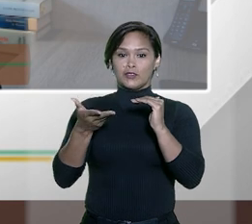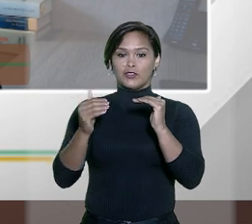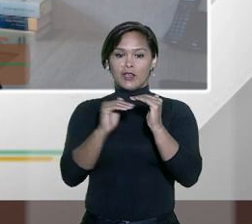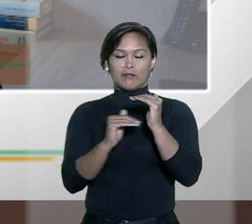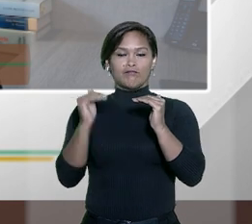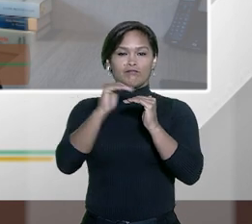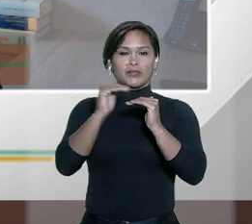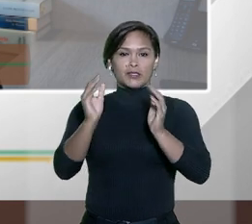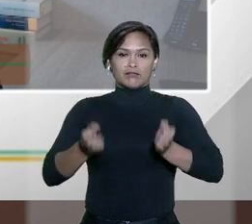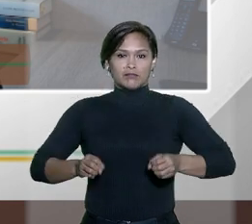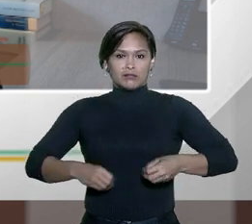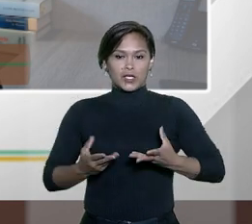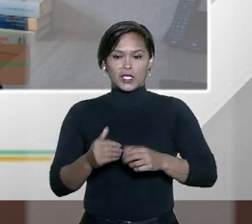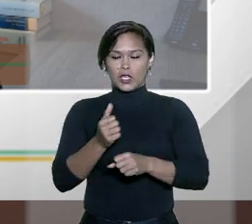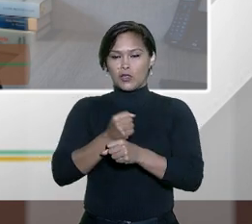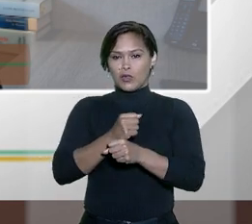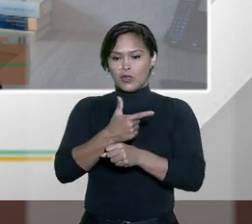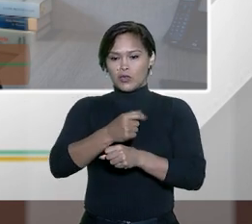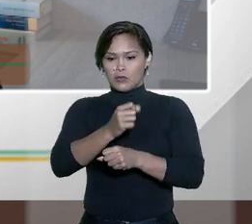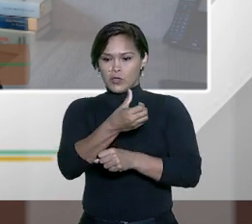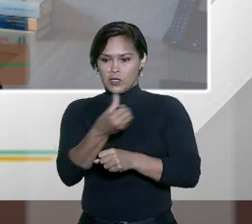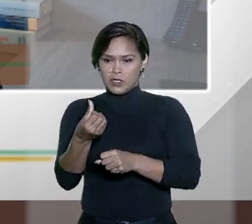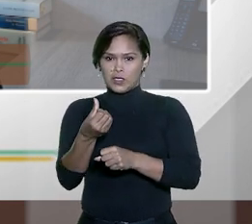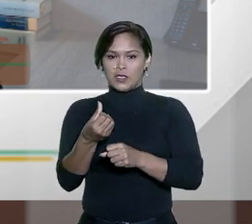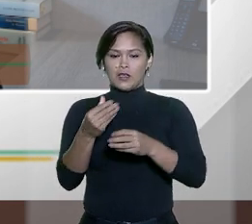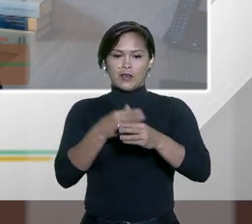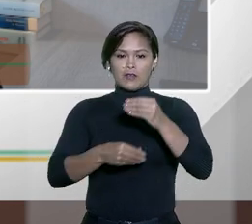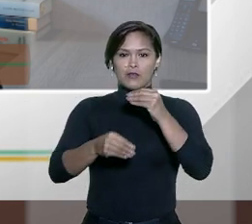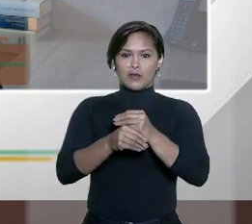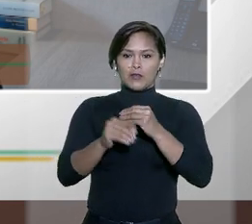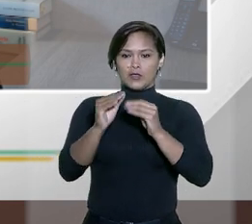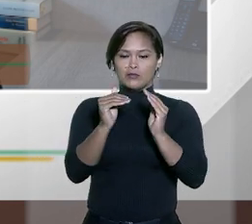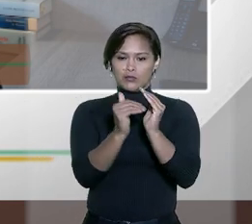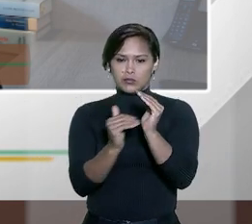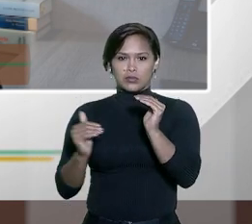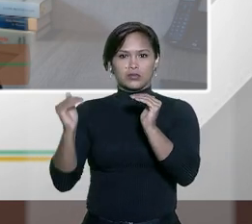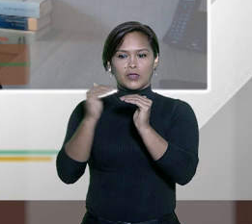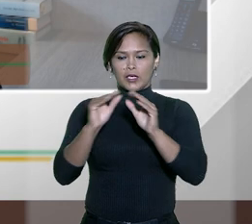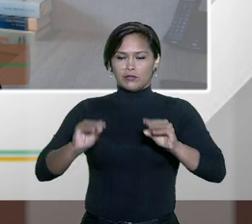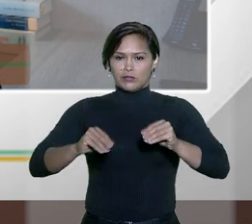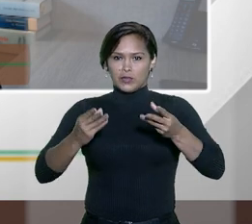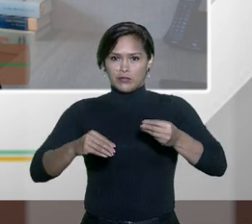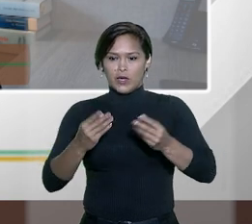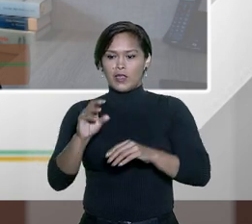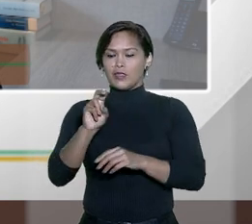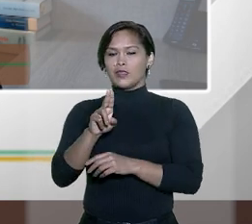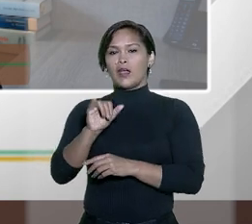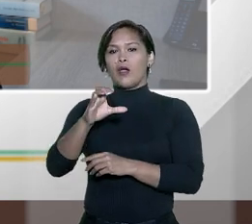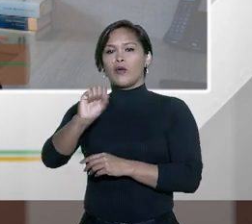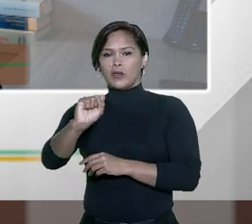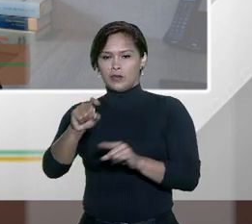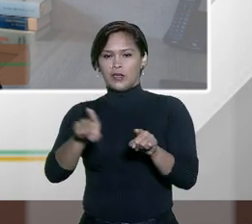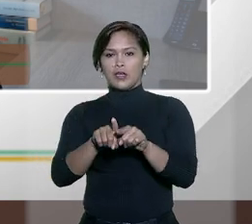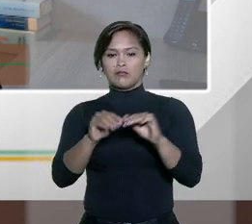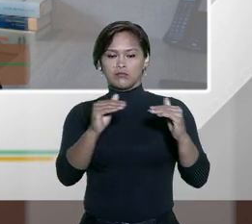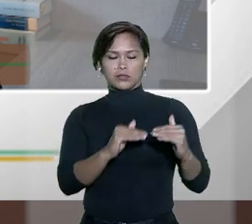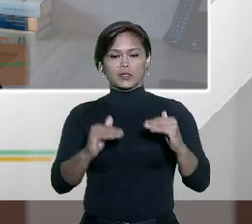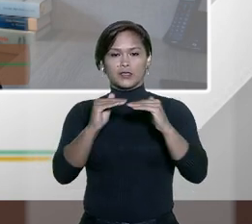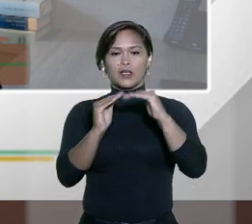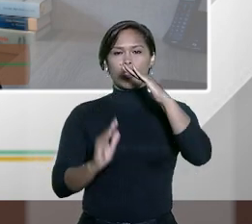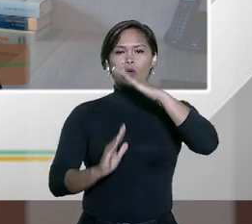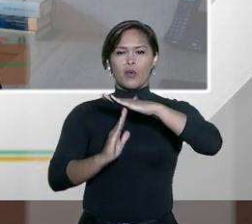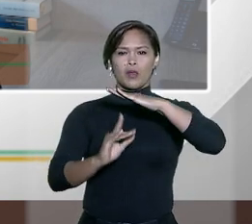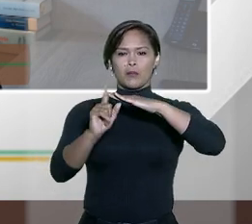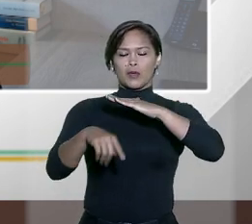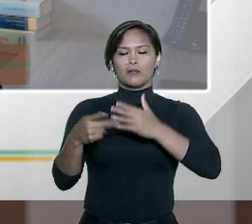gastos, né? Então, em 2016, foi criada lá a emenda constitucional dos tetos de gastos da União Federal, que estabelece um